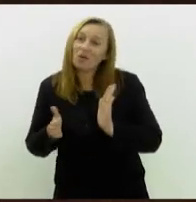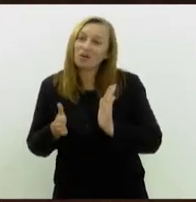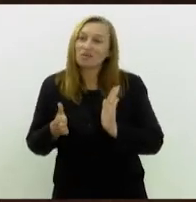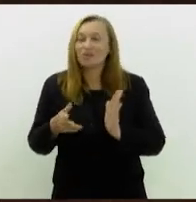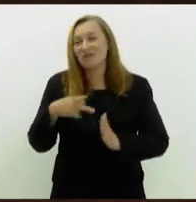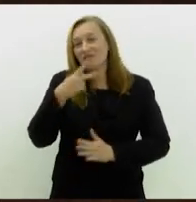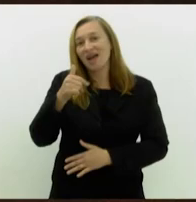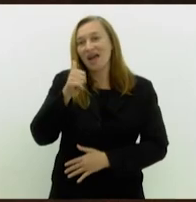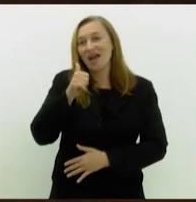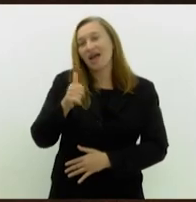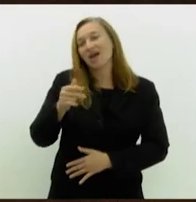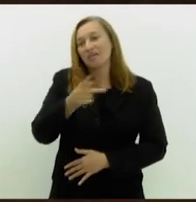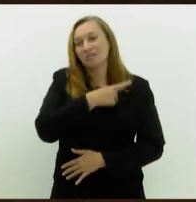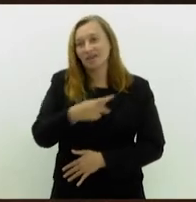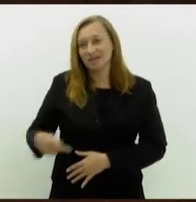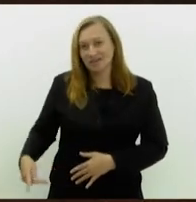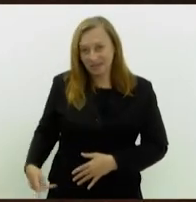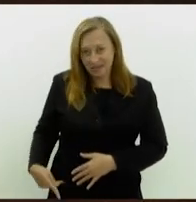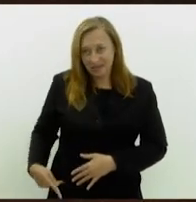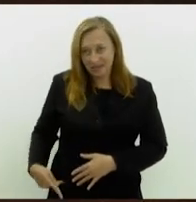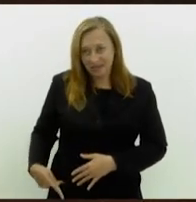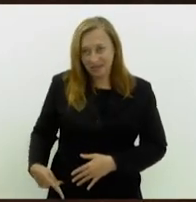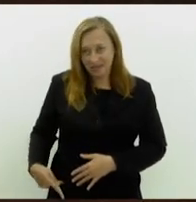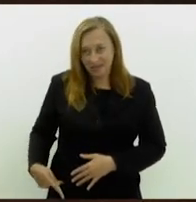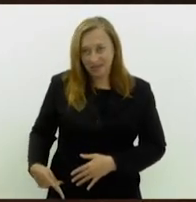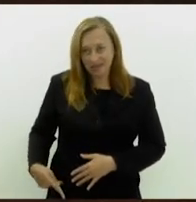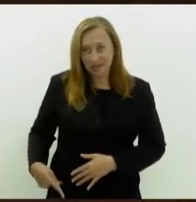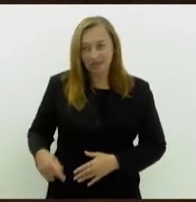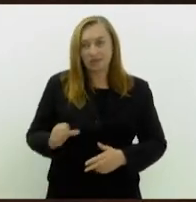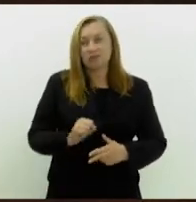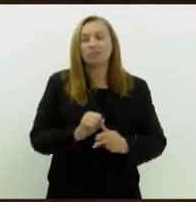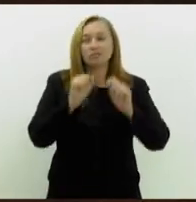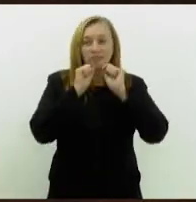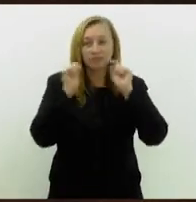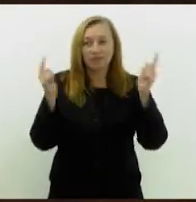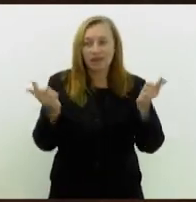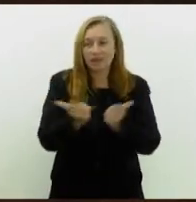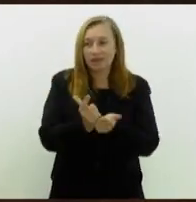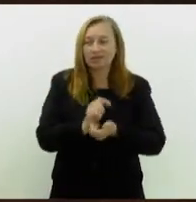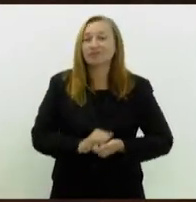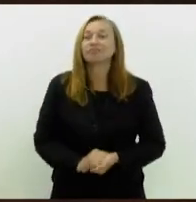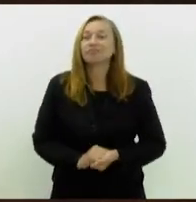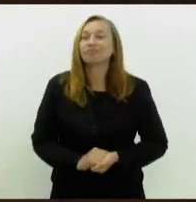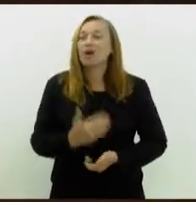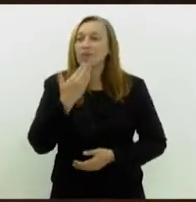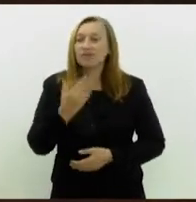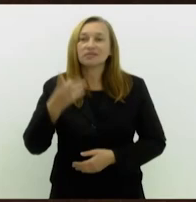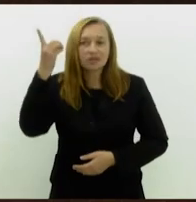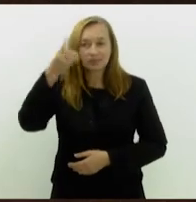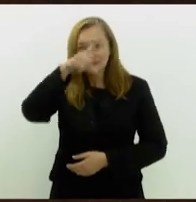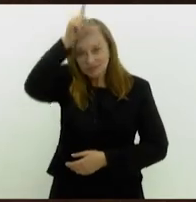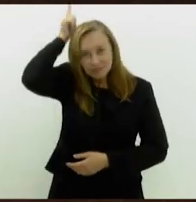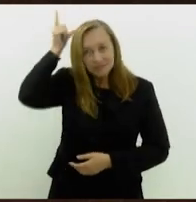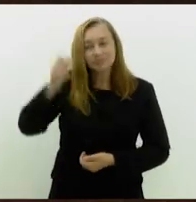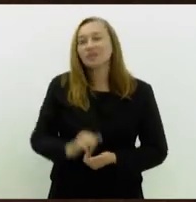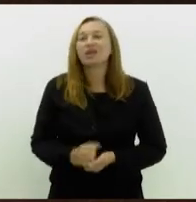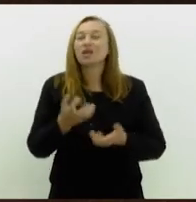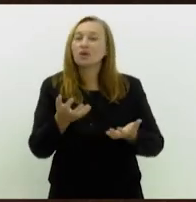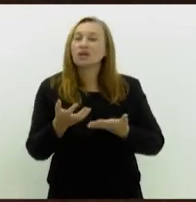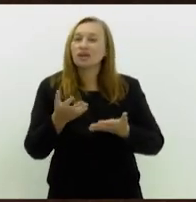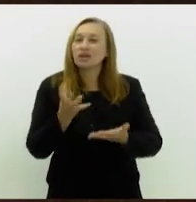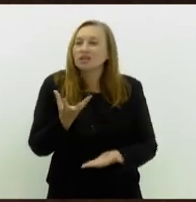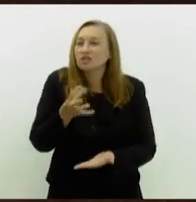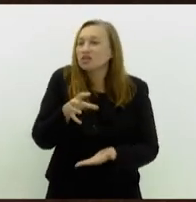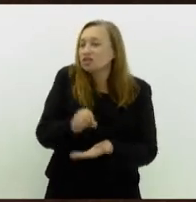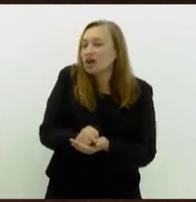de presidente do pod do Poder Legislativo do Rio de Janeiro a pedido do deputado Lu Paulo eu queria registrar